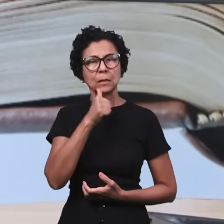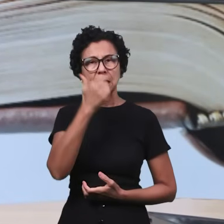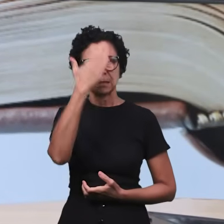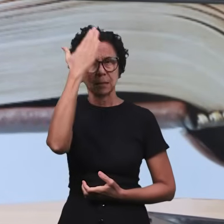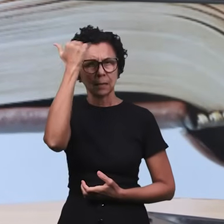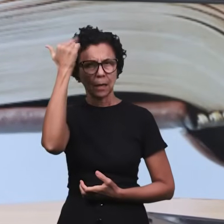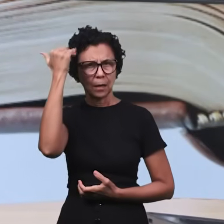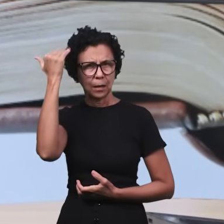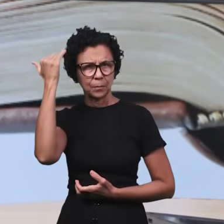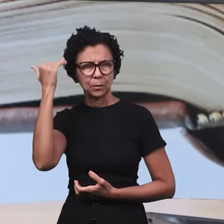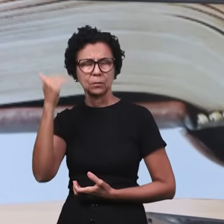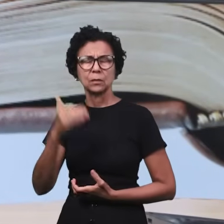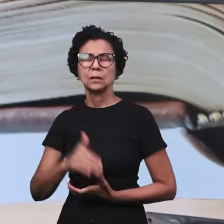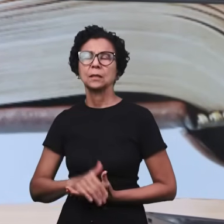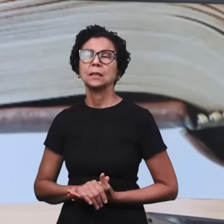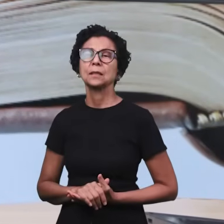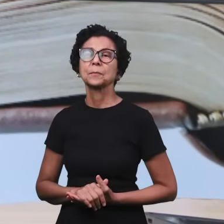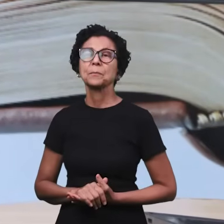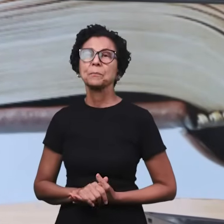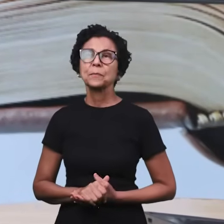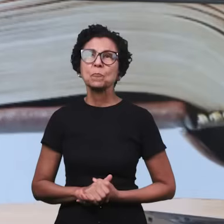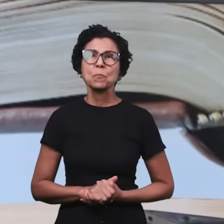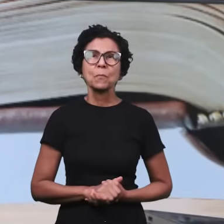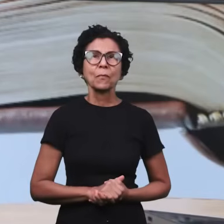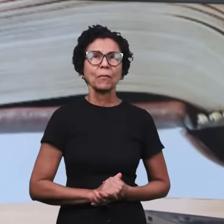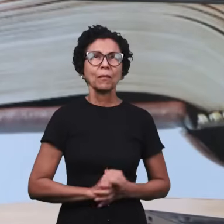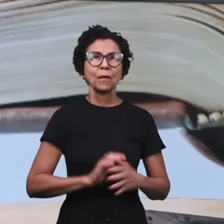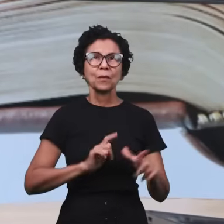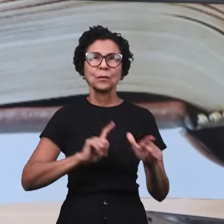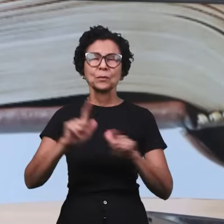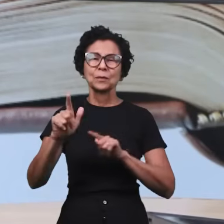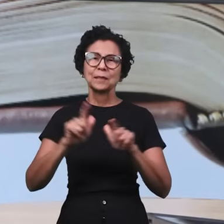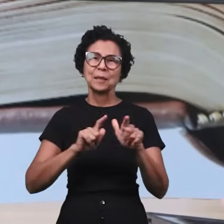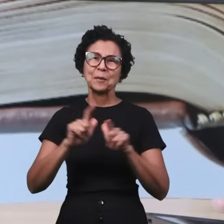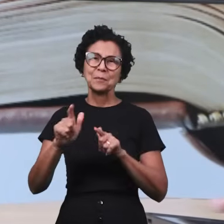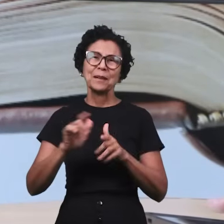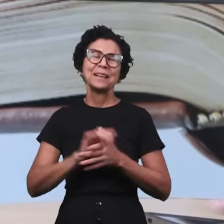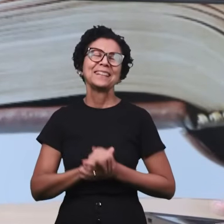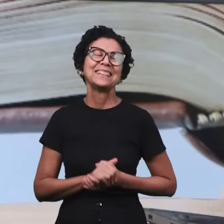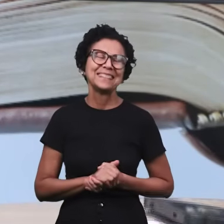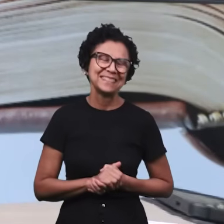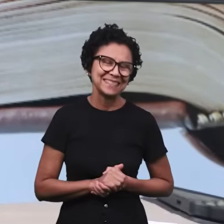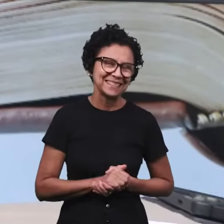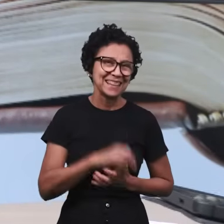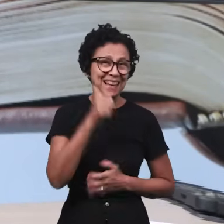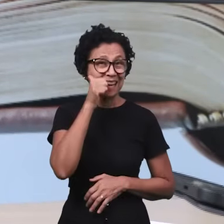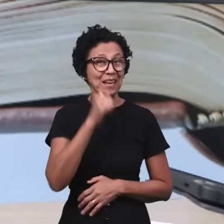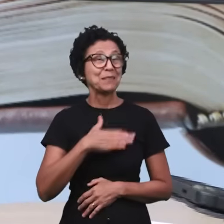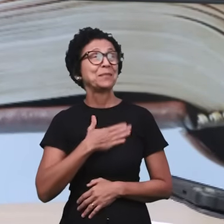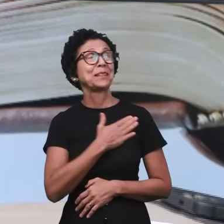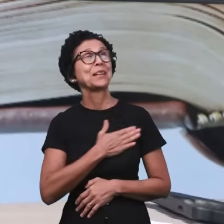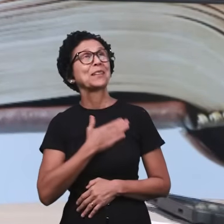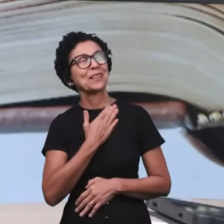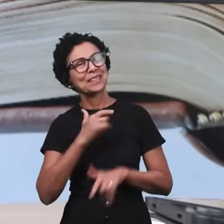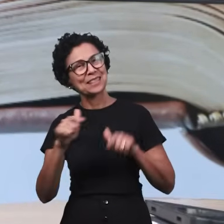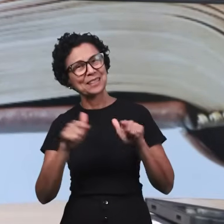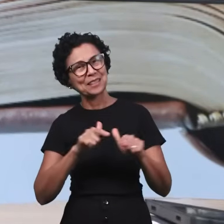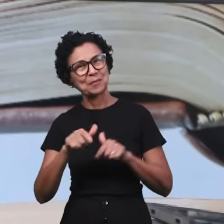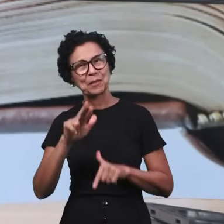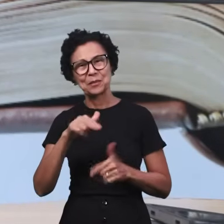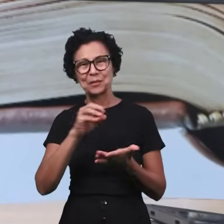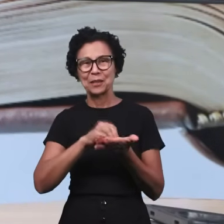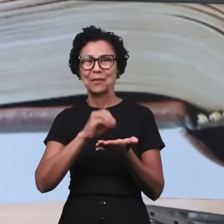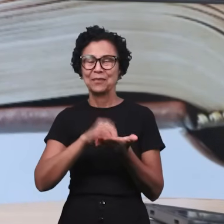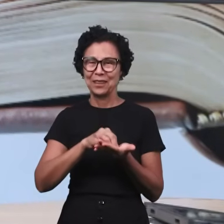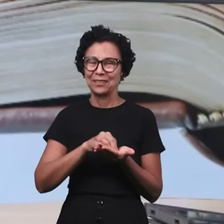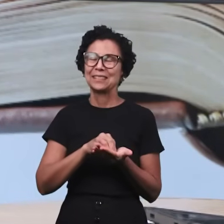de trabalha de boa vontade, tem uma coisa que não falta para a mulher, é trabalho. Não falta trabalho